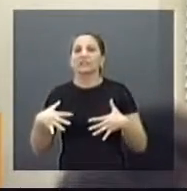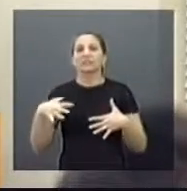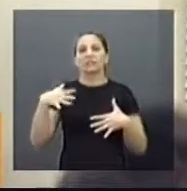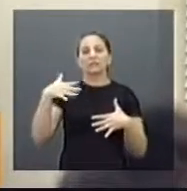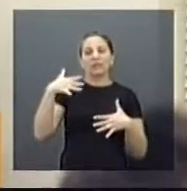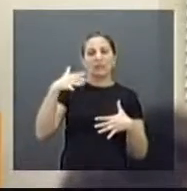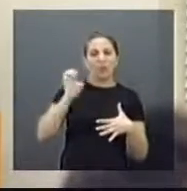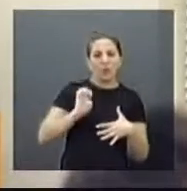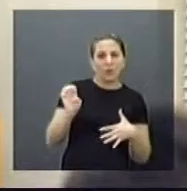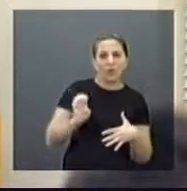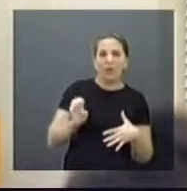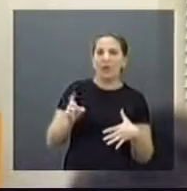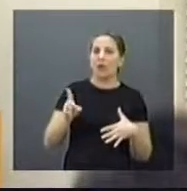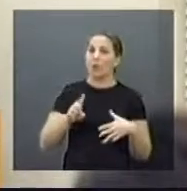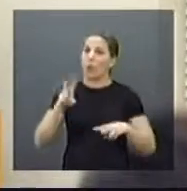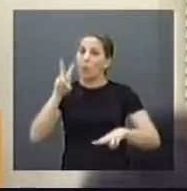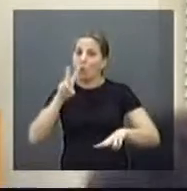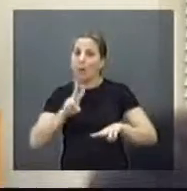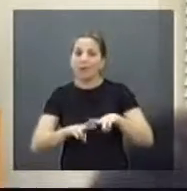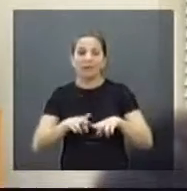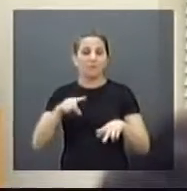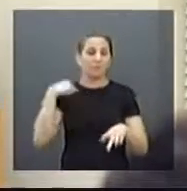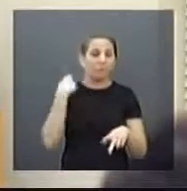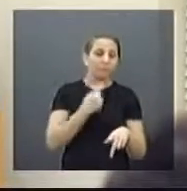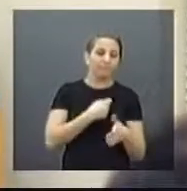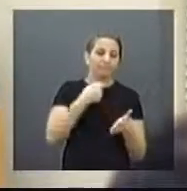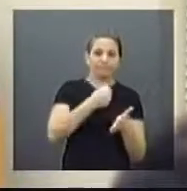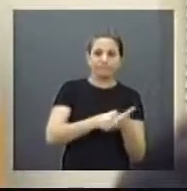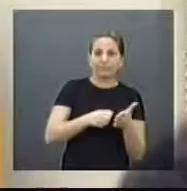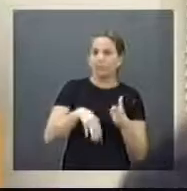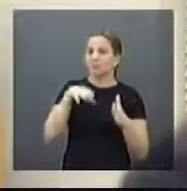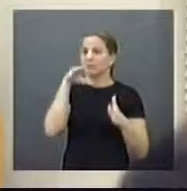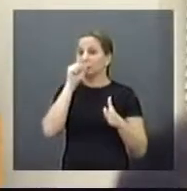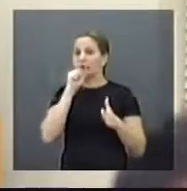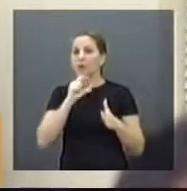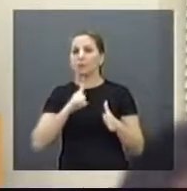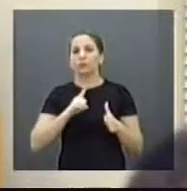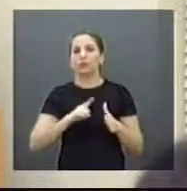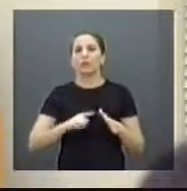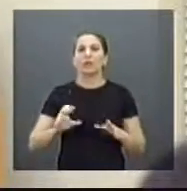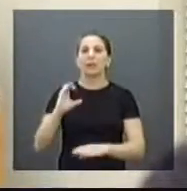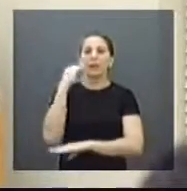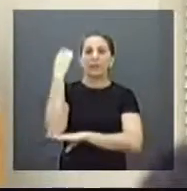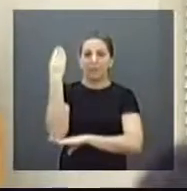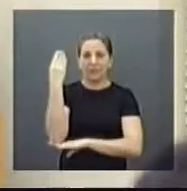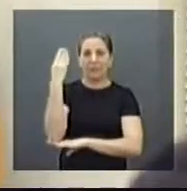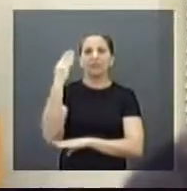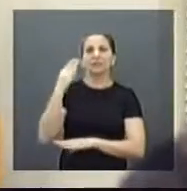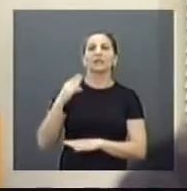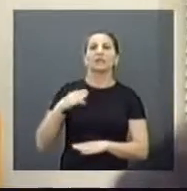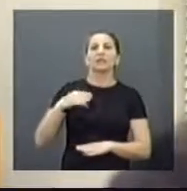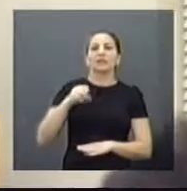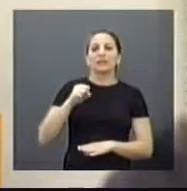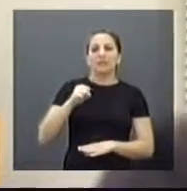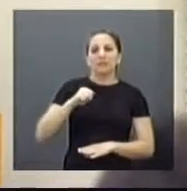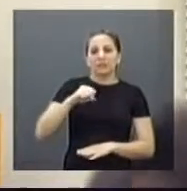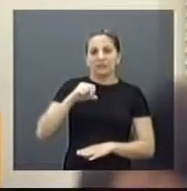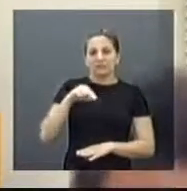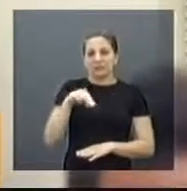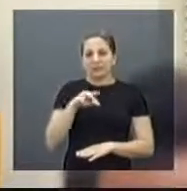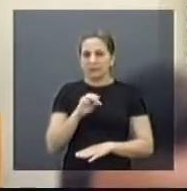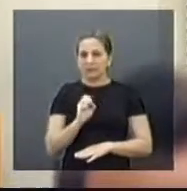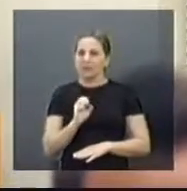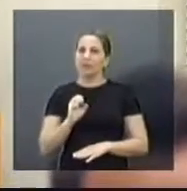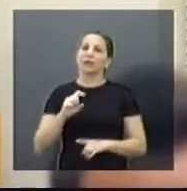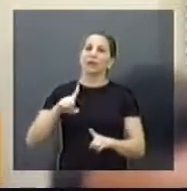não é crime ea gente luta e sábado estaremos na praça santa cruz pedindo a criminalização